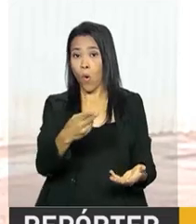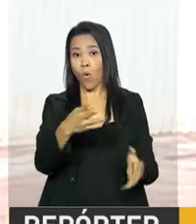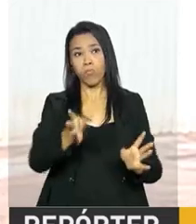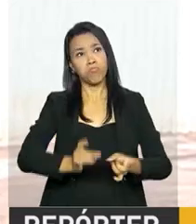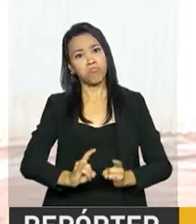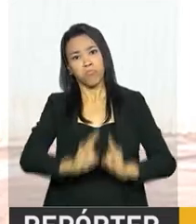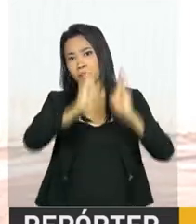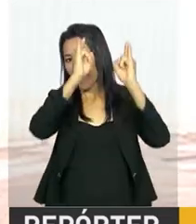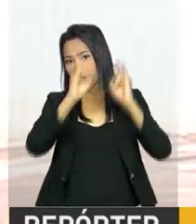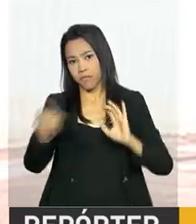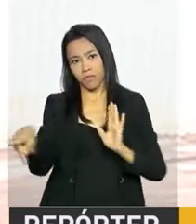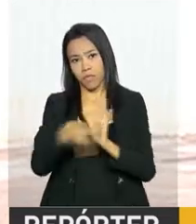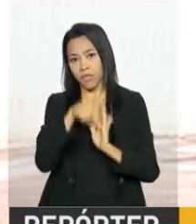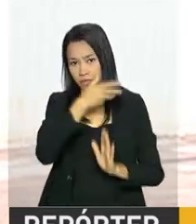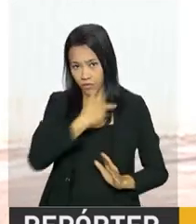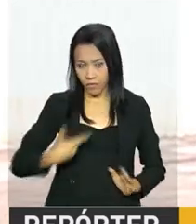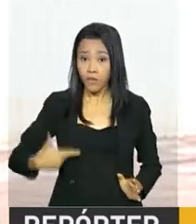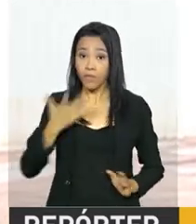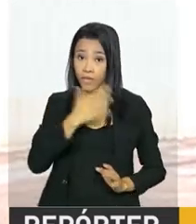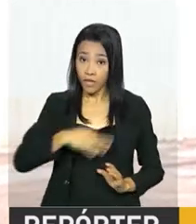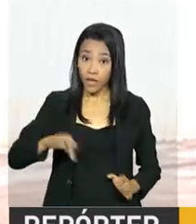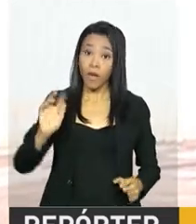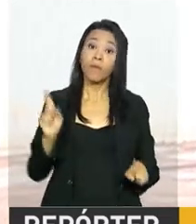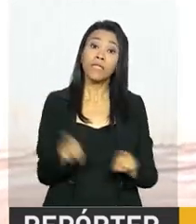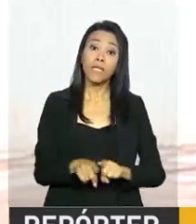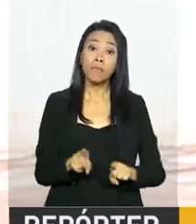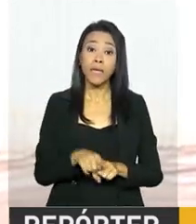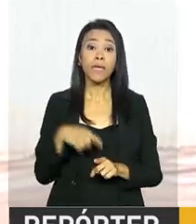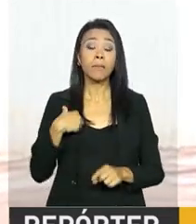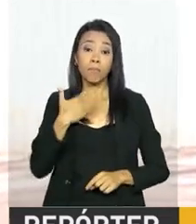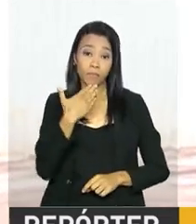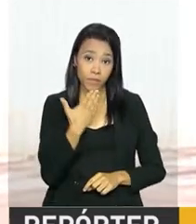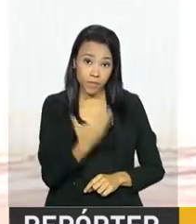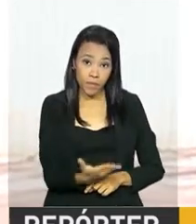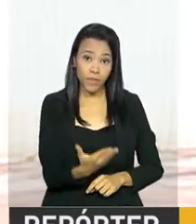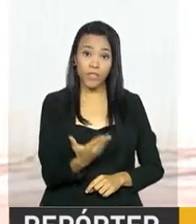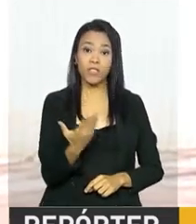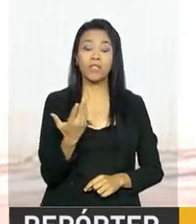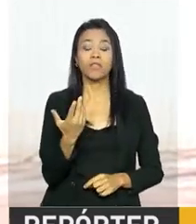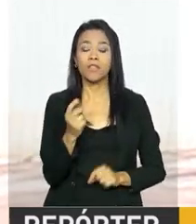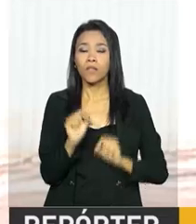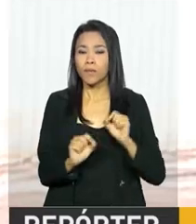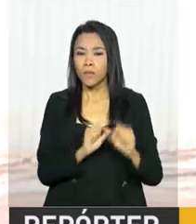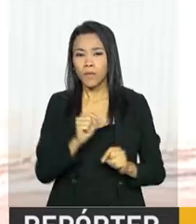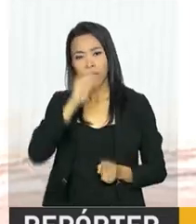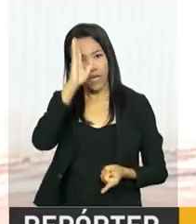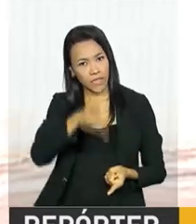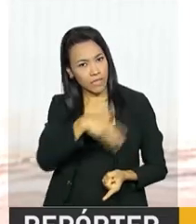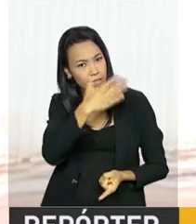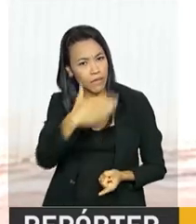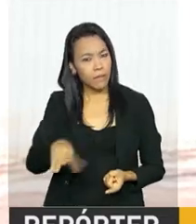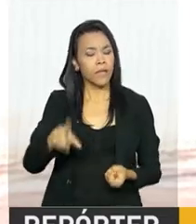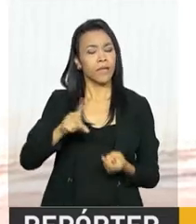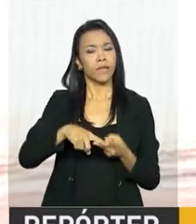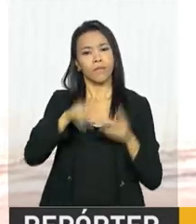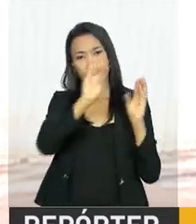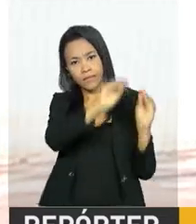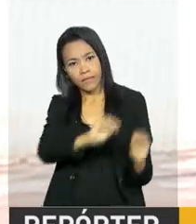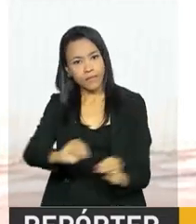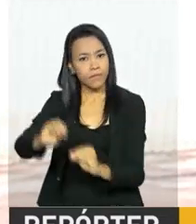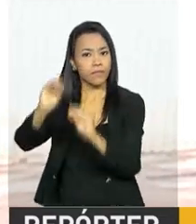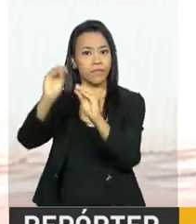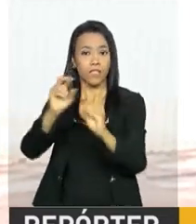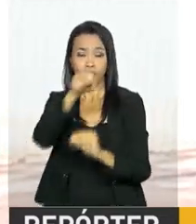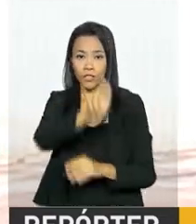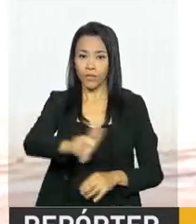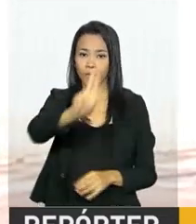prédio do governo federal e ainda vai poder pedir permissão autorização cancelamento transferência de